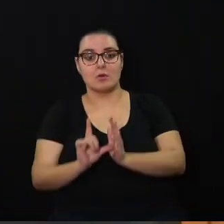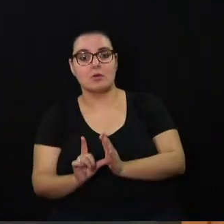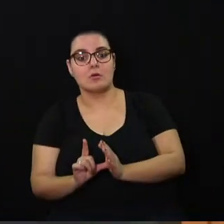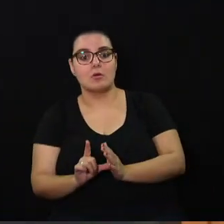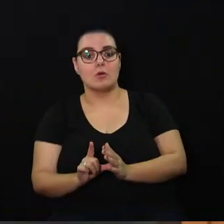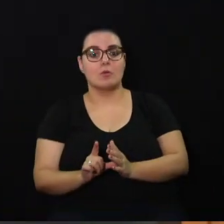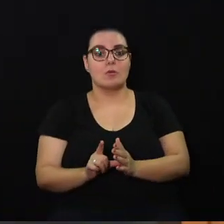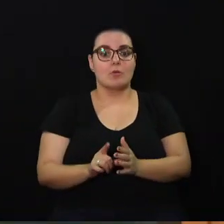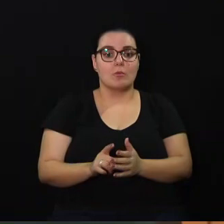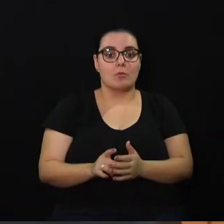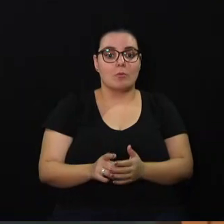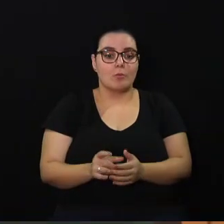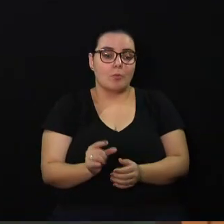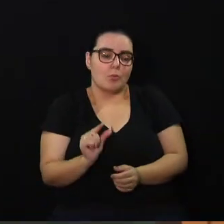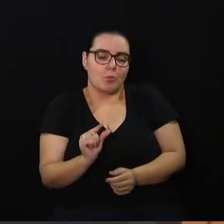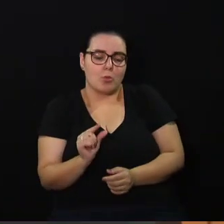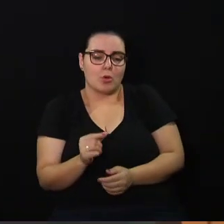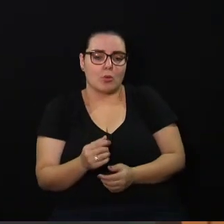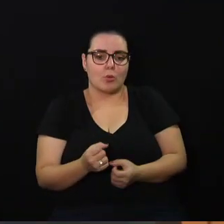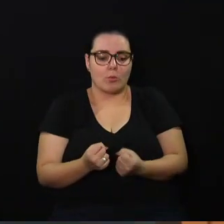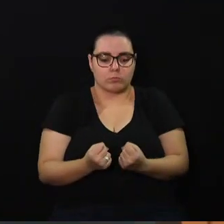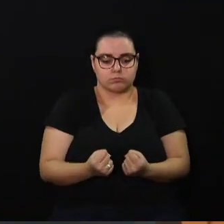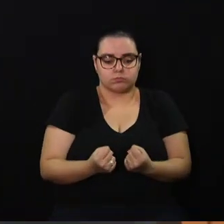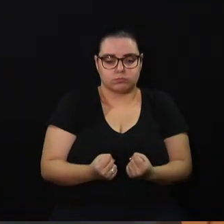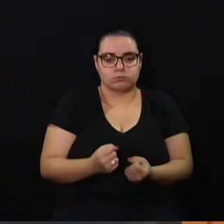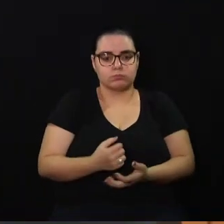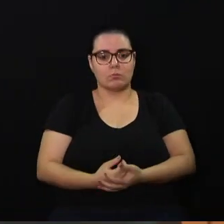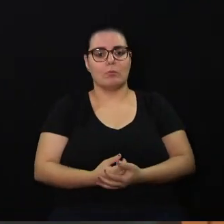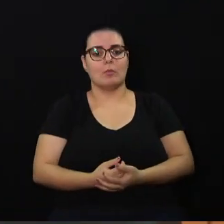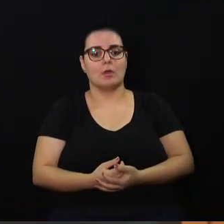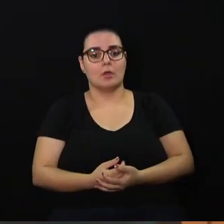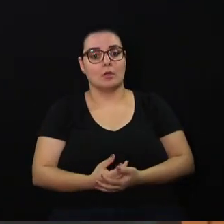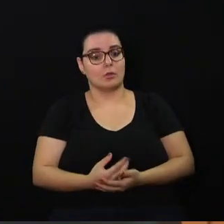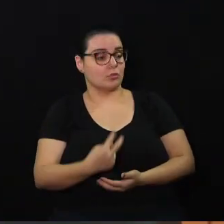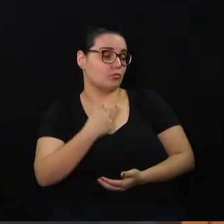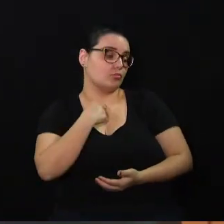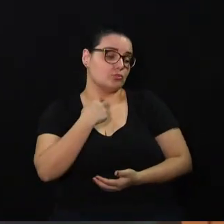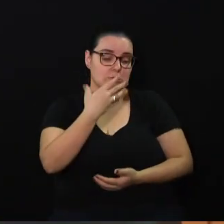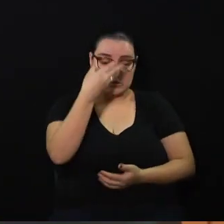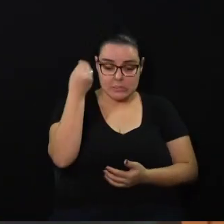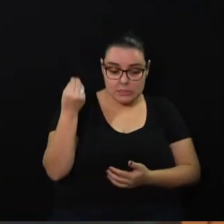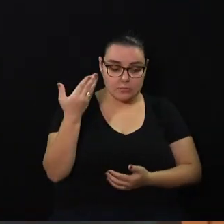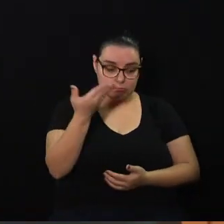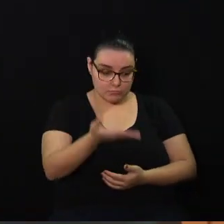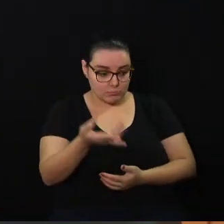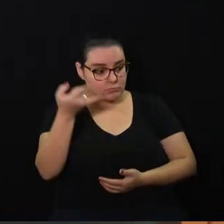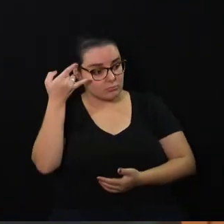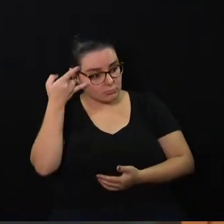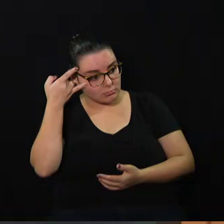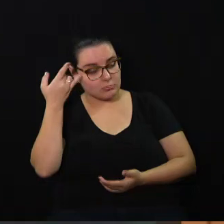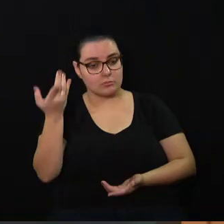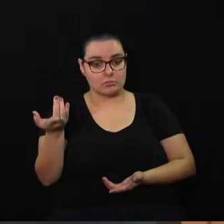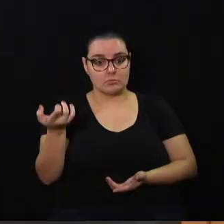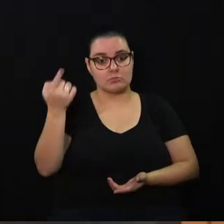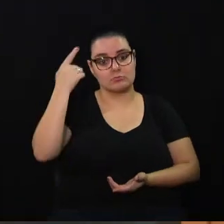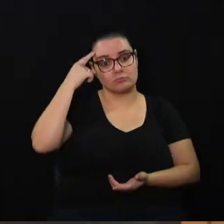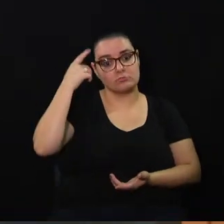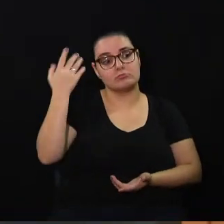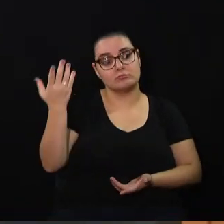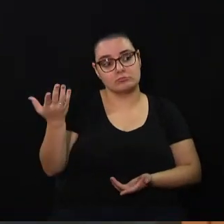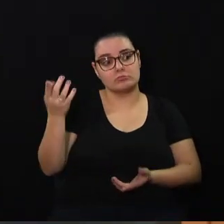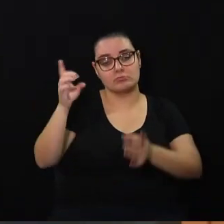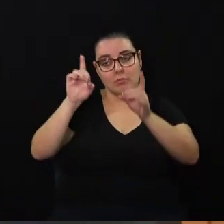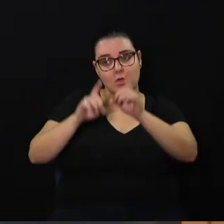peso e que não podia esquecer da condição dele que por si só por ter uma deficiência intelectual já